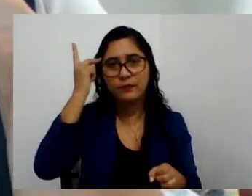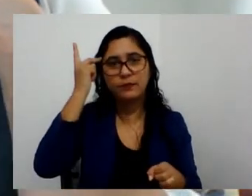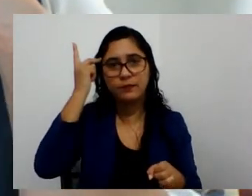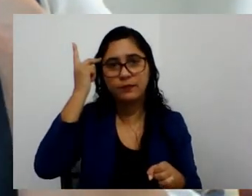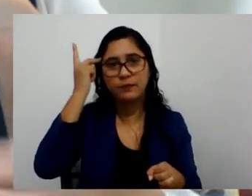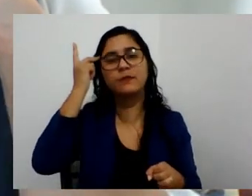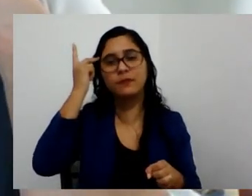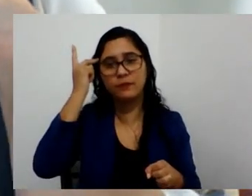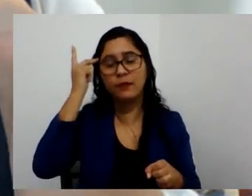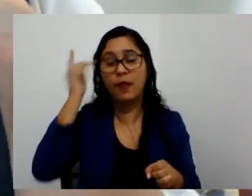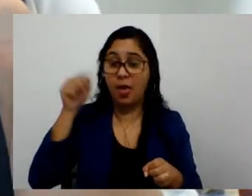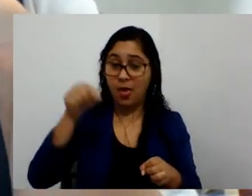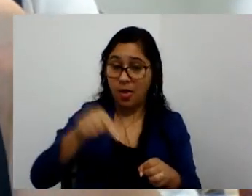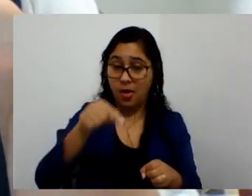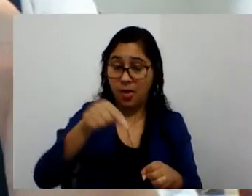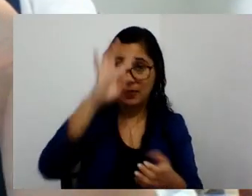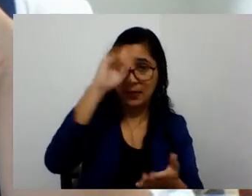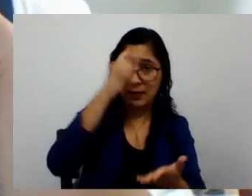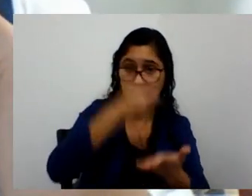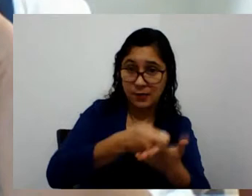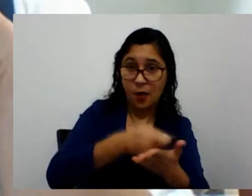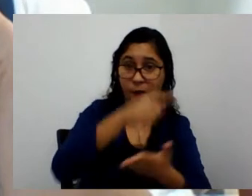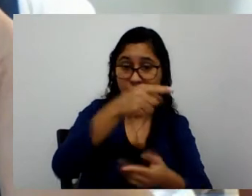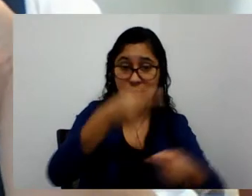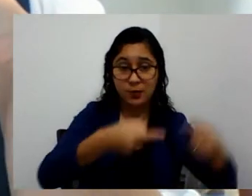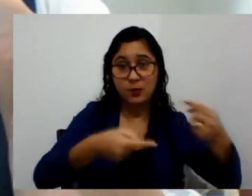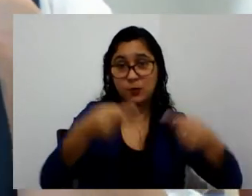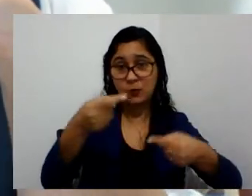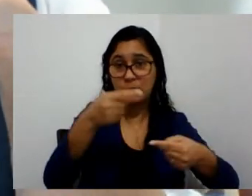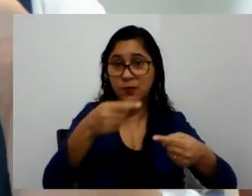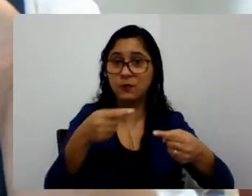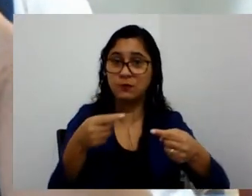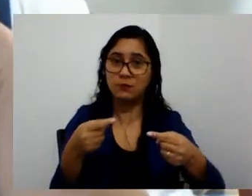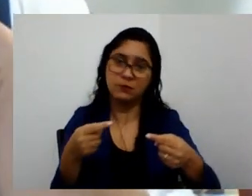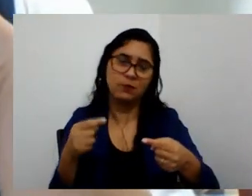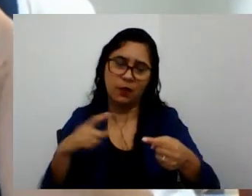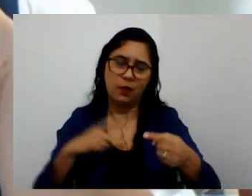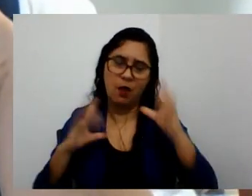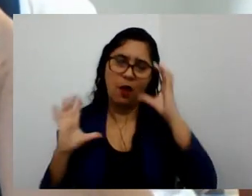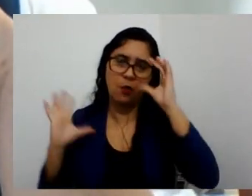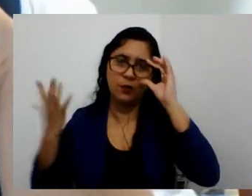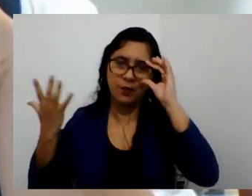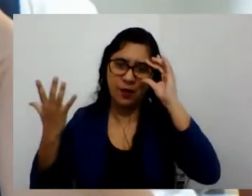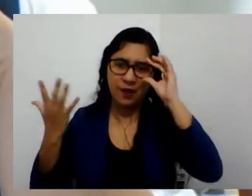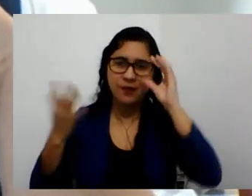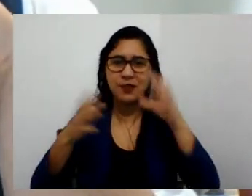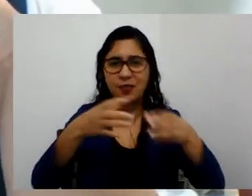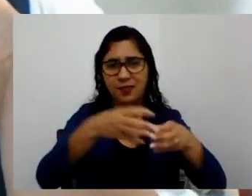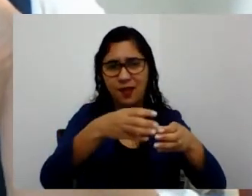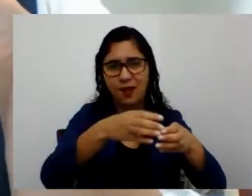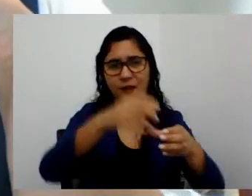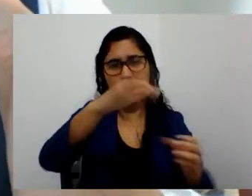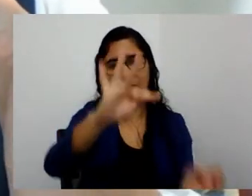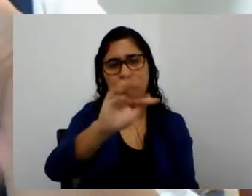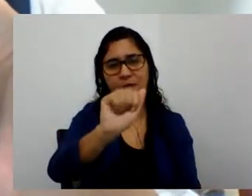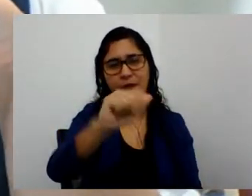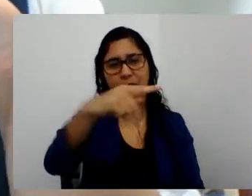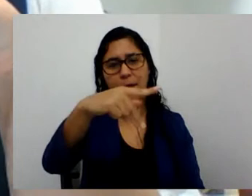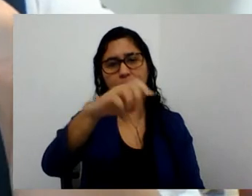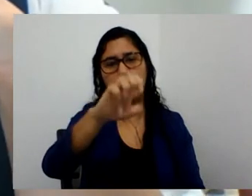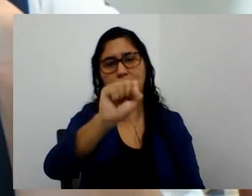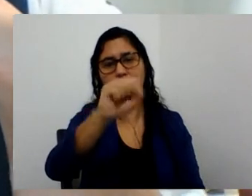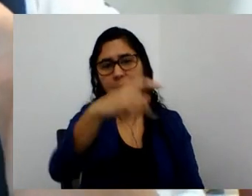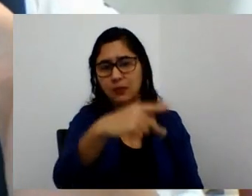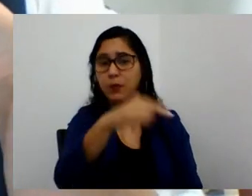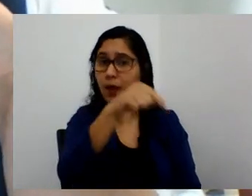Essa decisão e essas discussões que a gente, que tem acontecido dentro da FAPESP, ela de fato é um